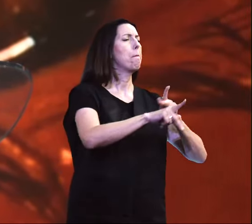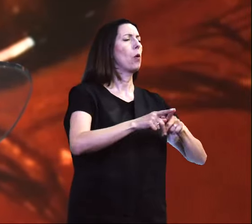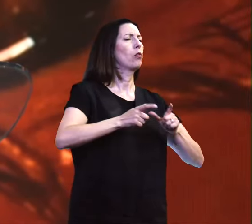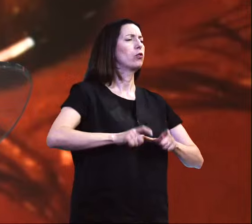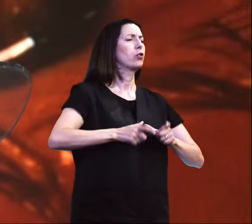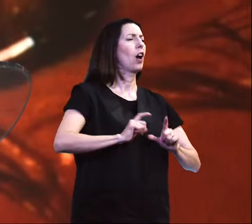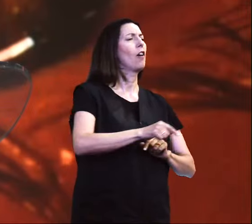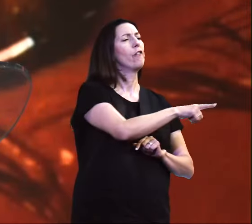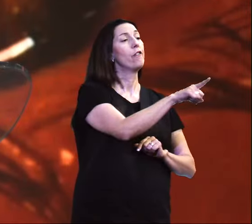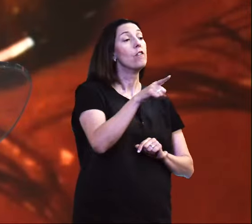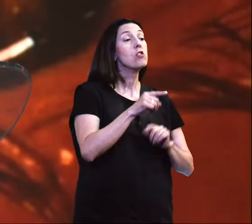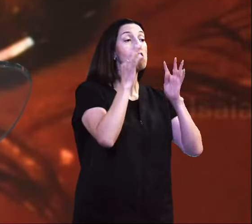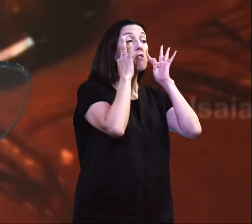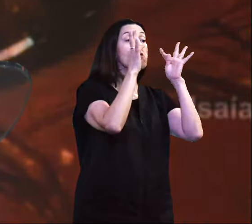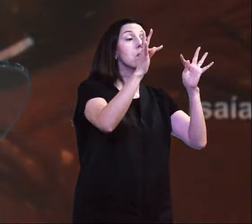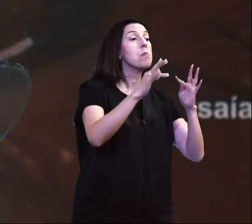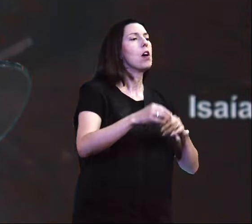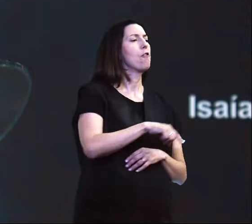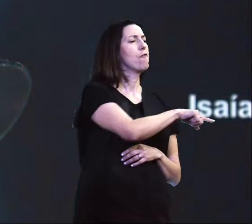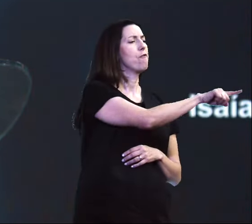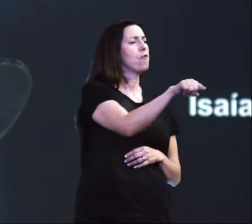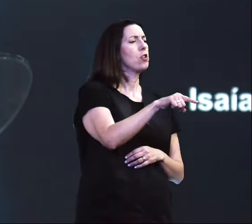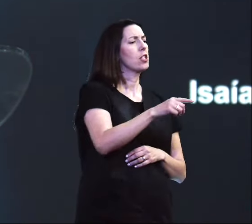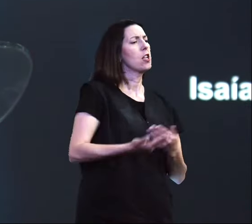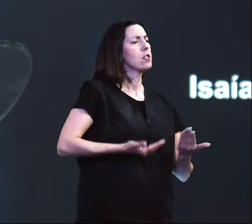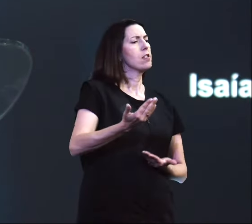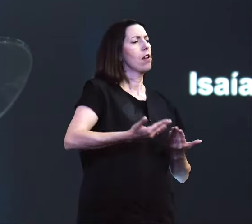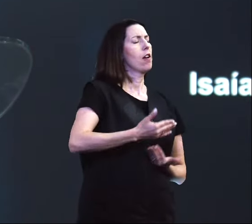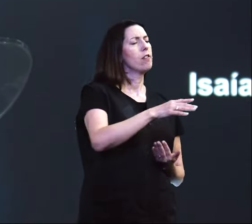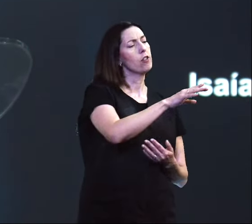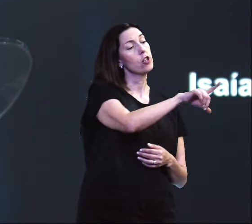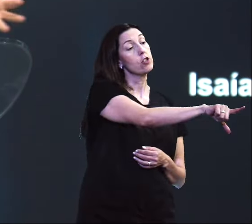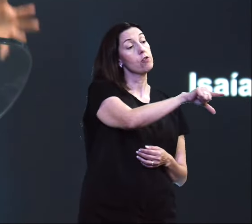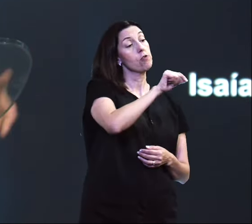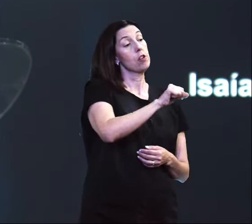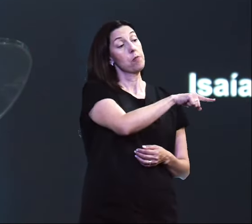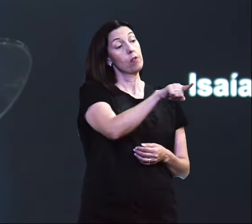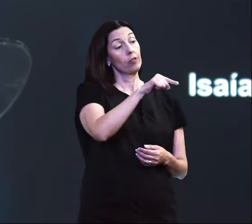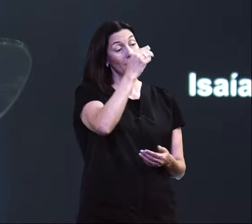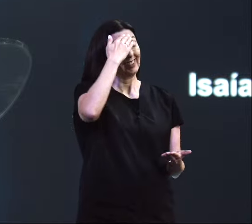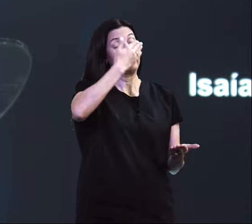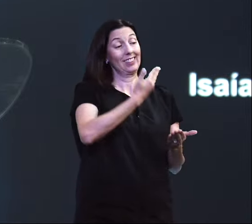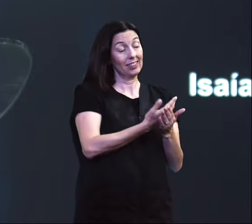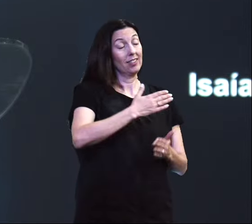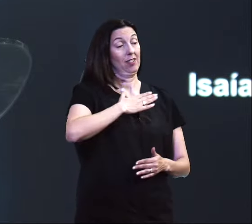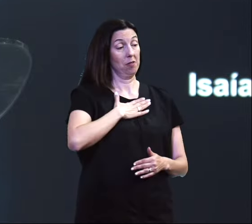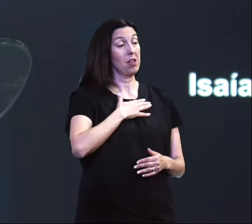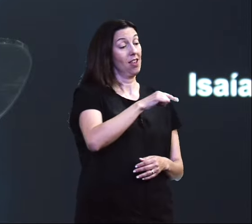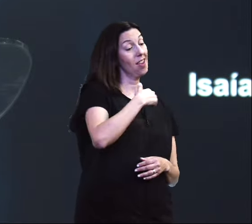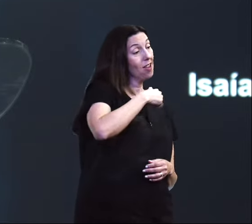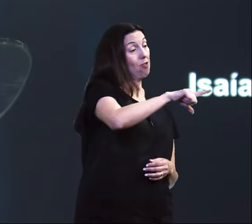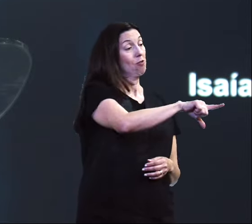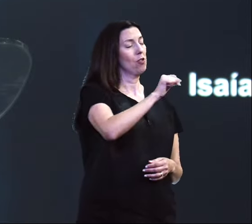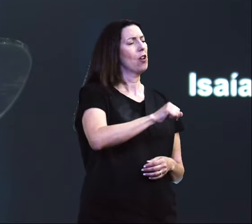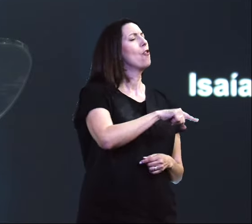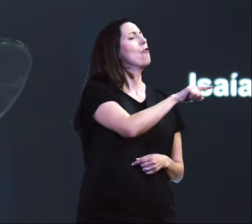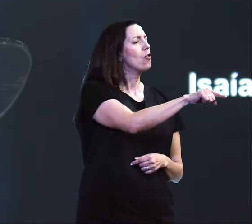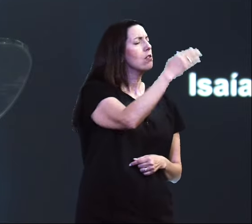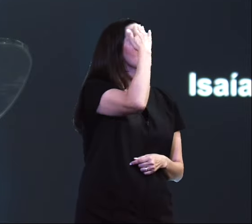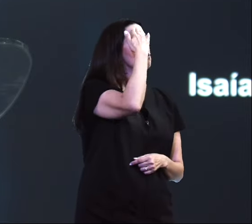testemunha. Você é o servo que eu escolhi para que me conheçam e creiam em mim. E entenda que eu sou o